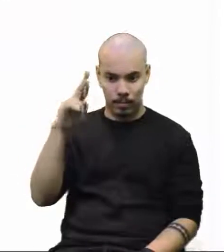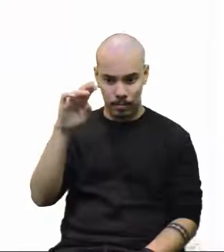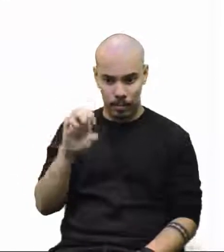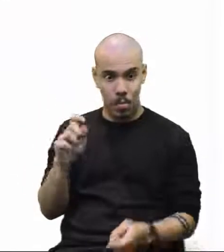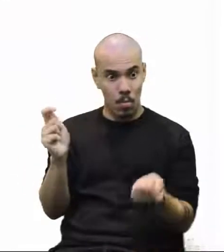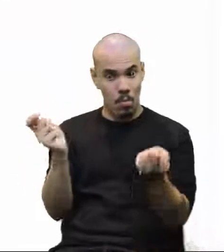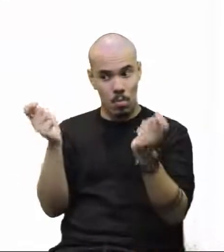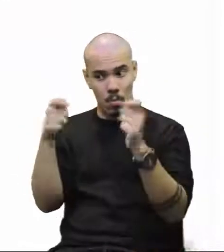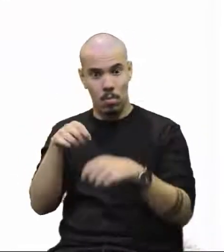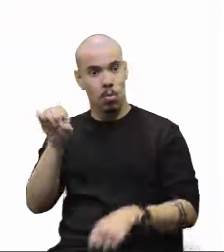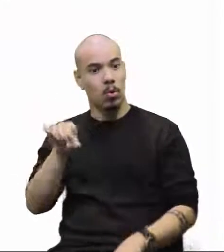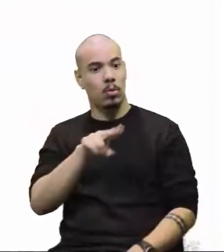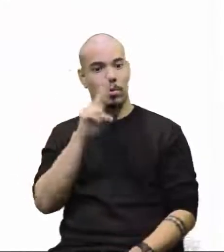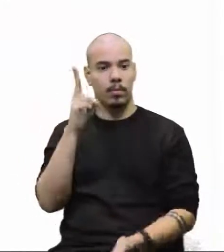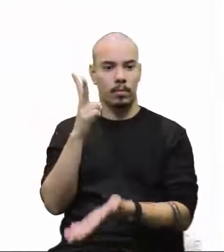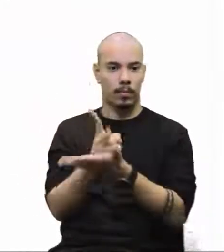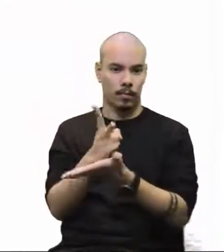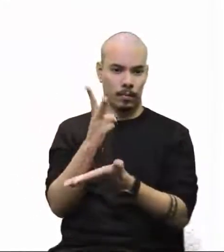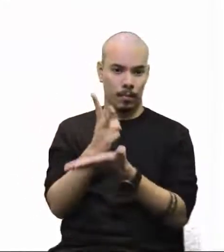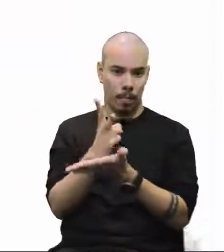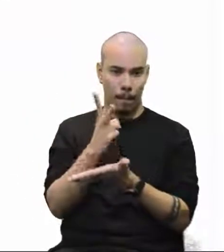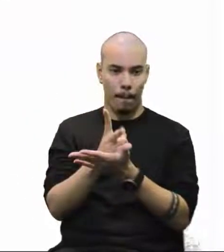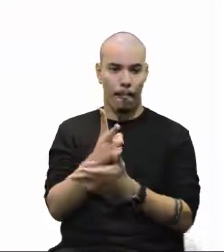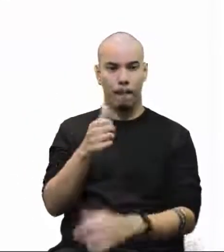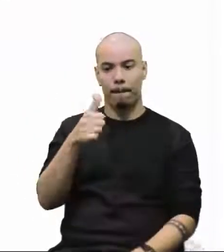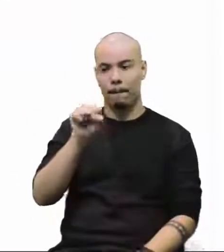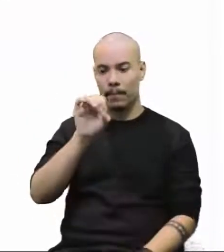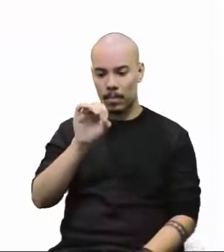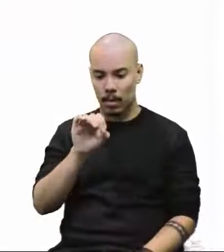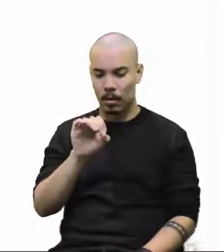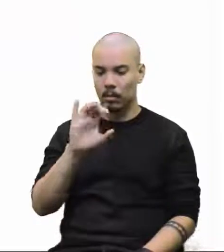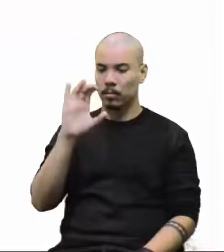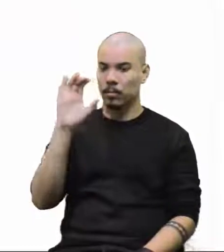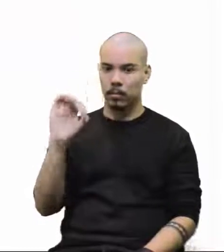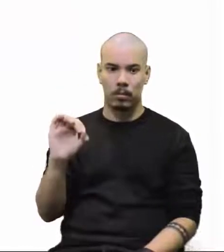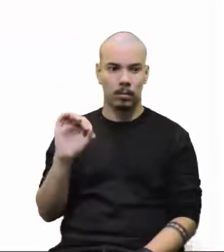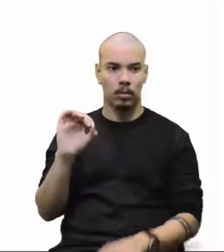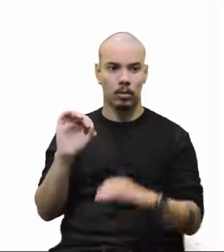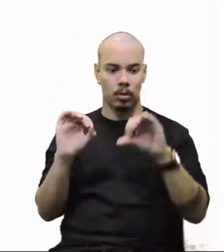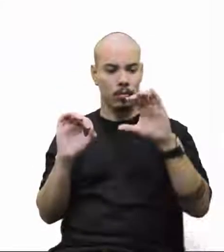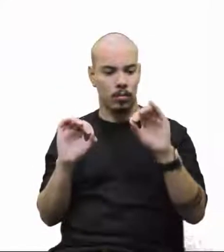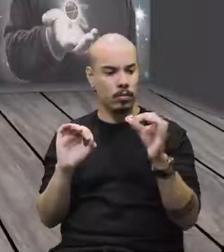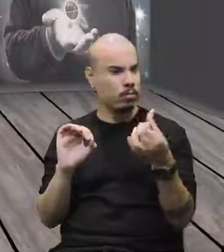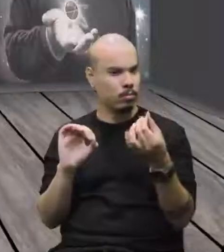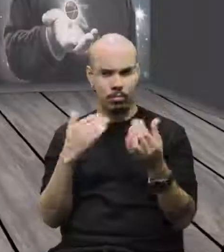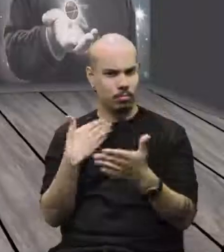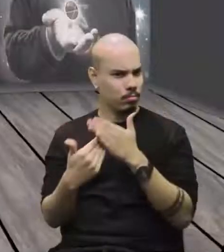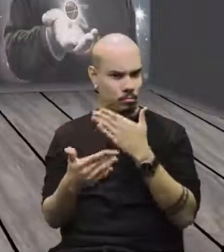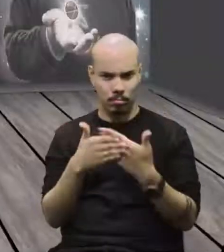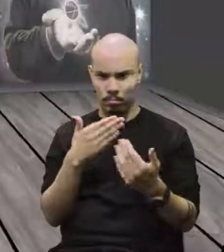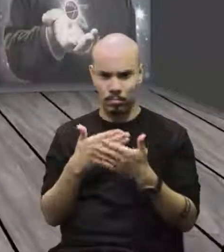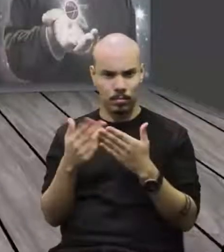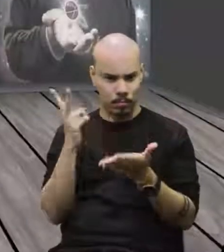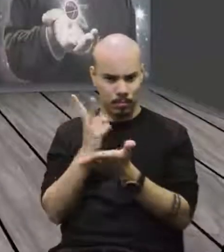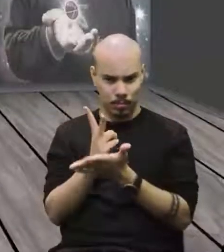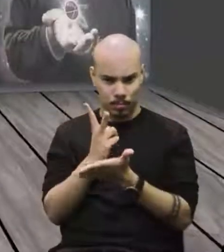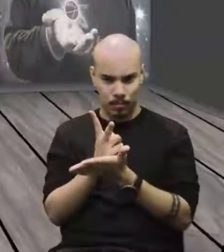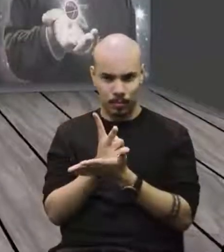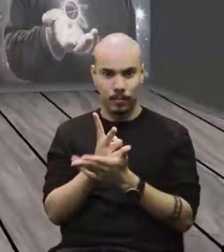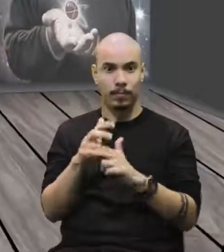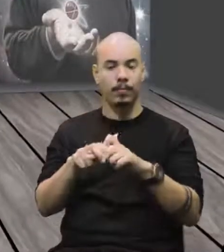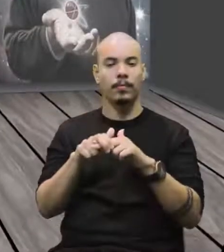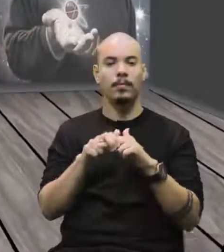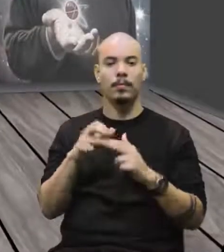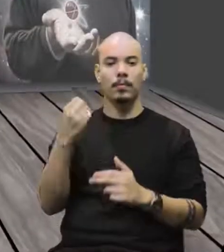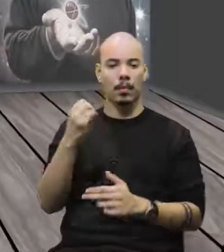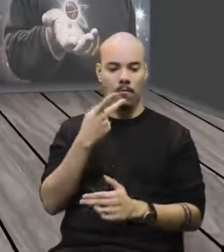sempre. Então, se ele fala... 0 graus, 180, Isso. 90 ou 60, não importa o ângulo, vai ser sempre. Exatamente. Quando ele